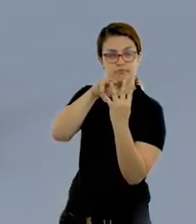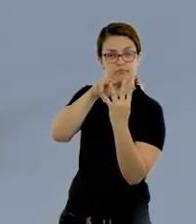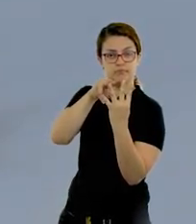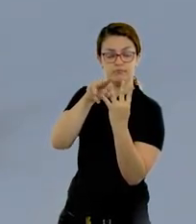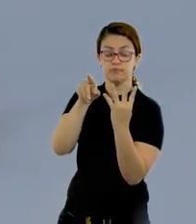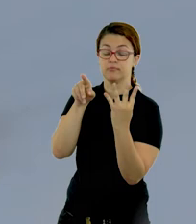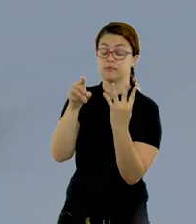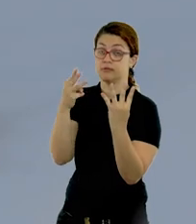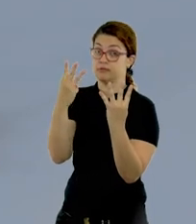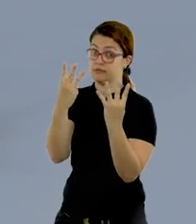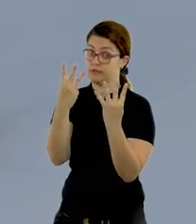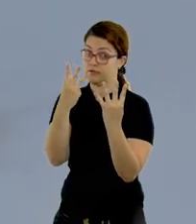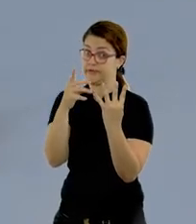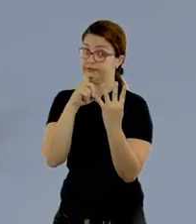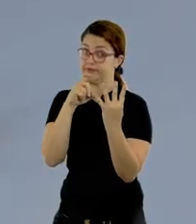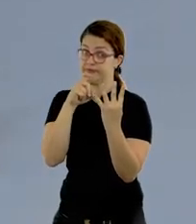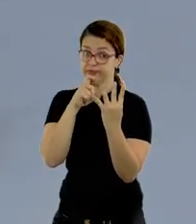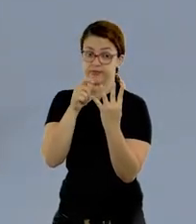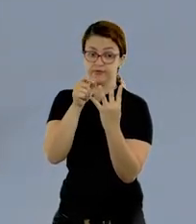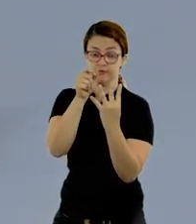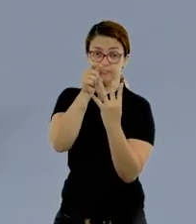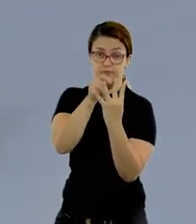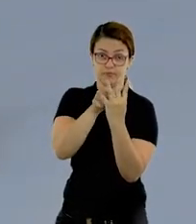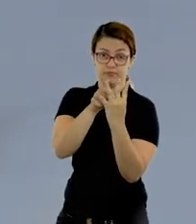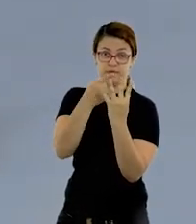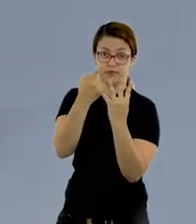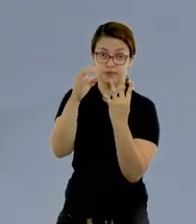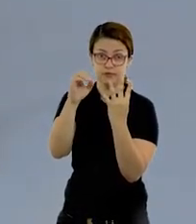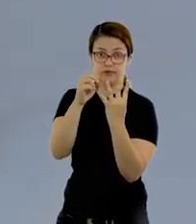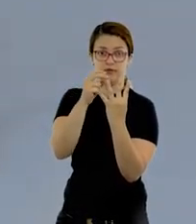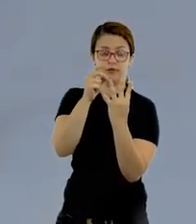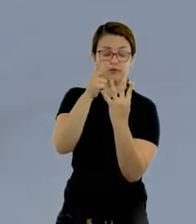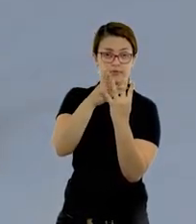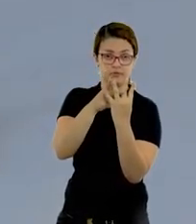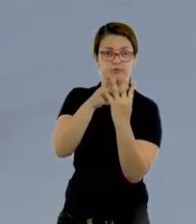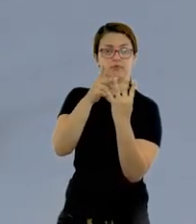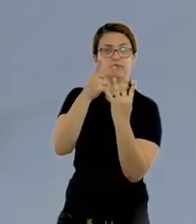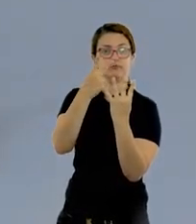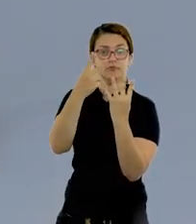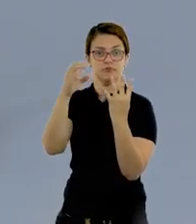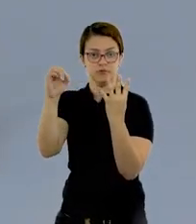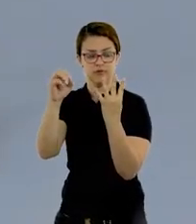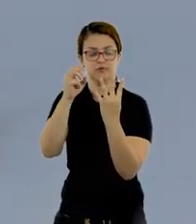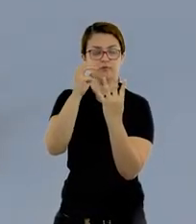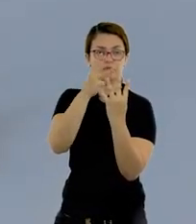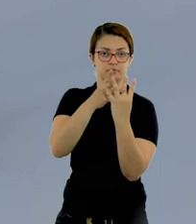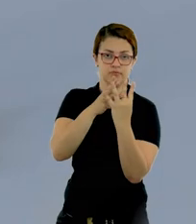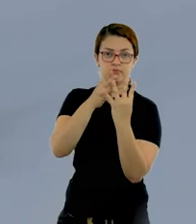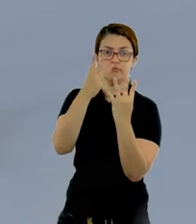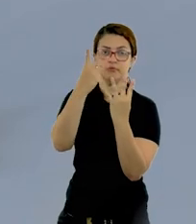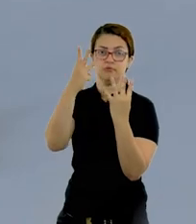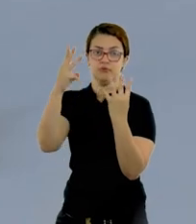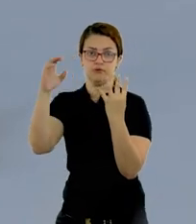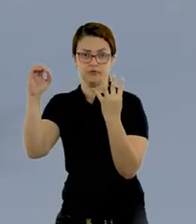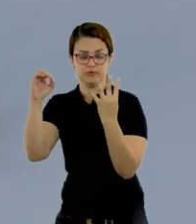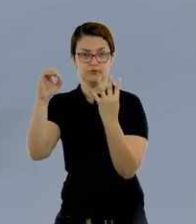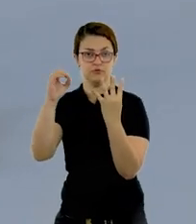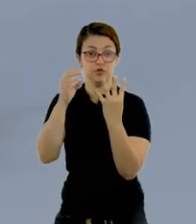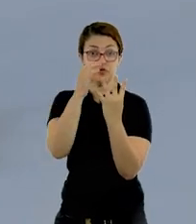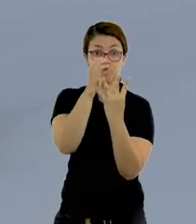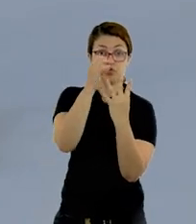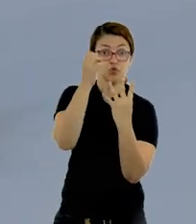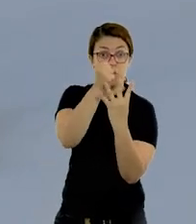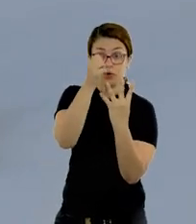ele pede 3 verdes. Então, eu vou colocar 100, 200, 300. Conforme eu vou colocando, eu já